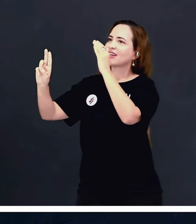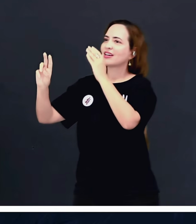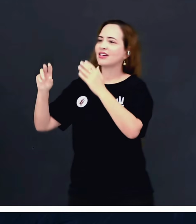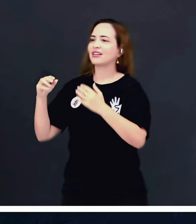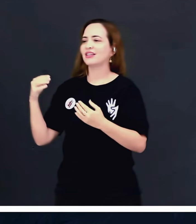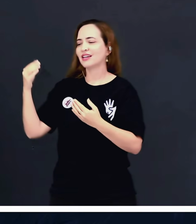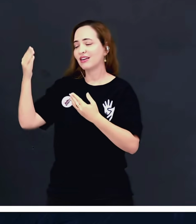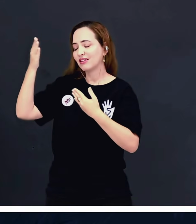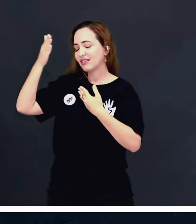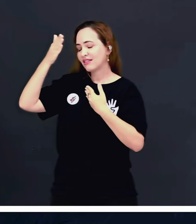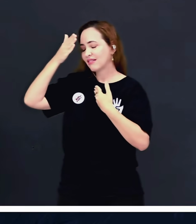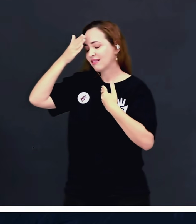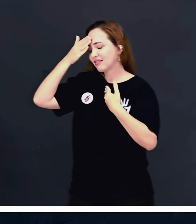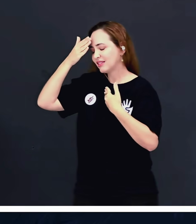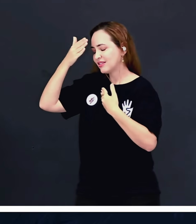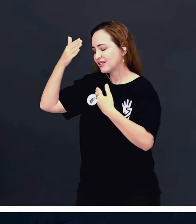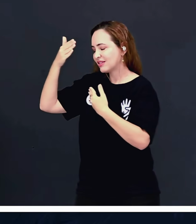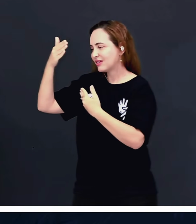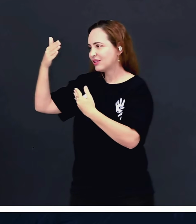E